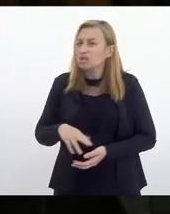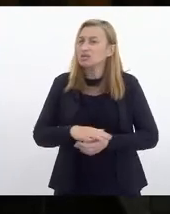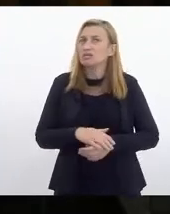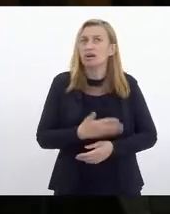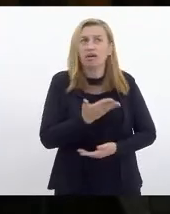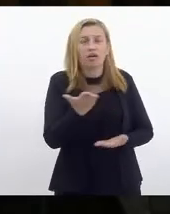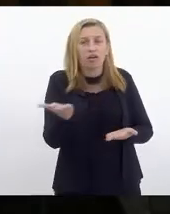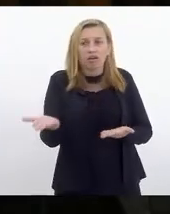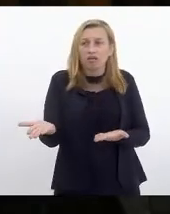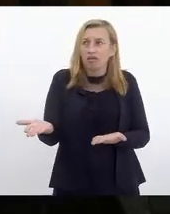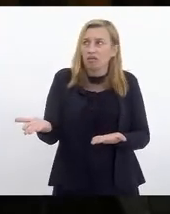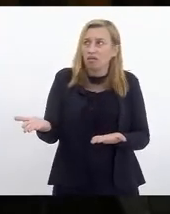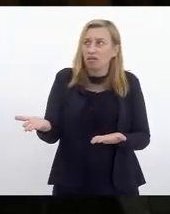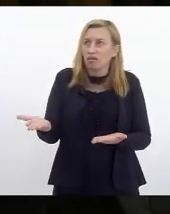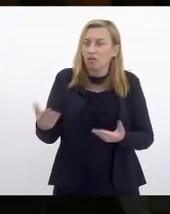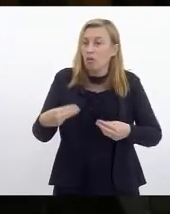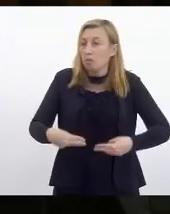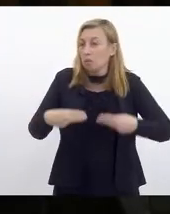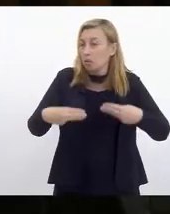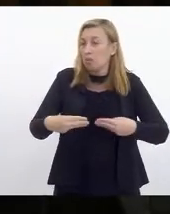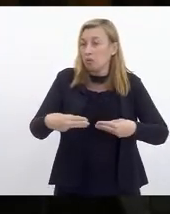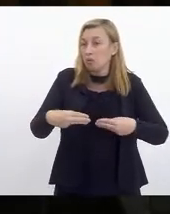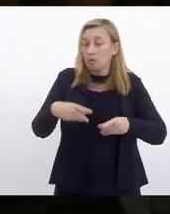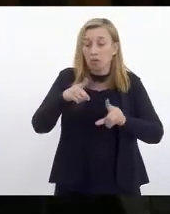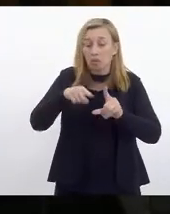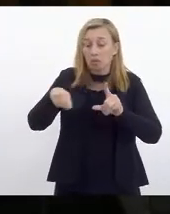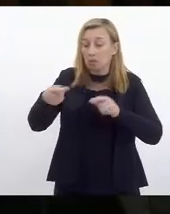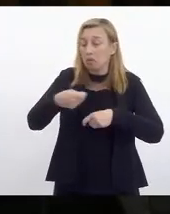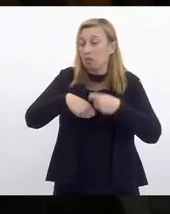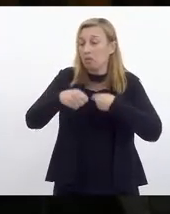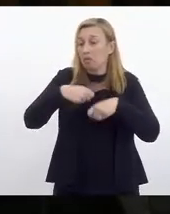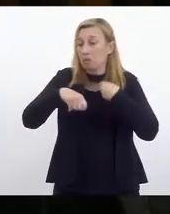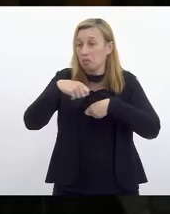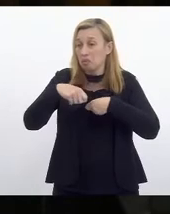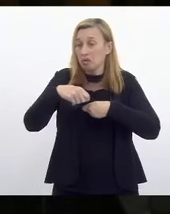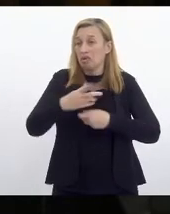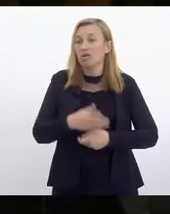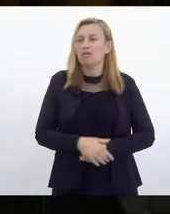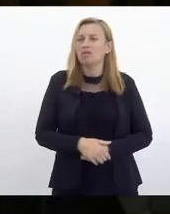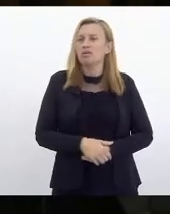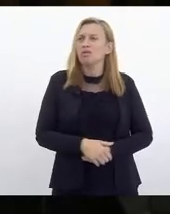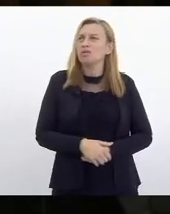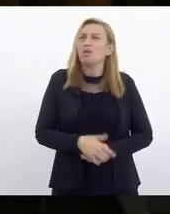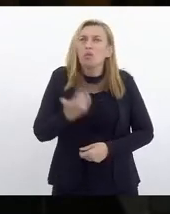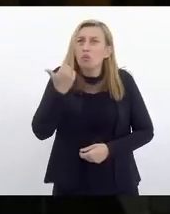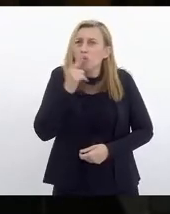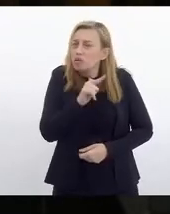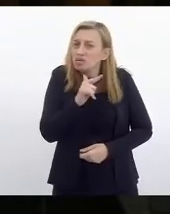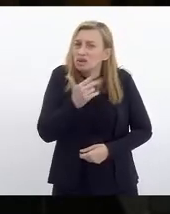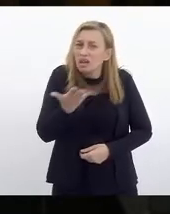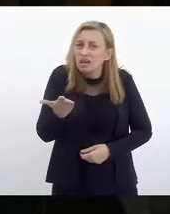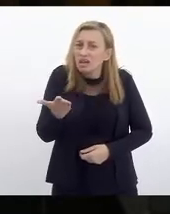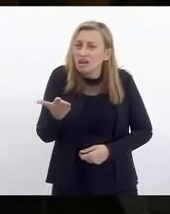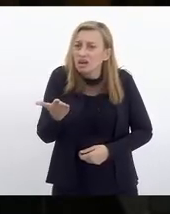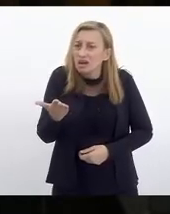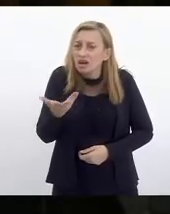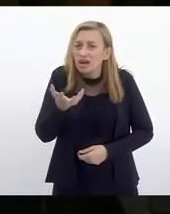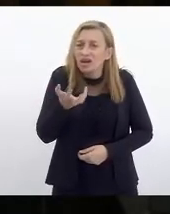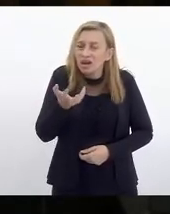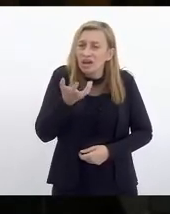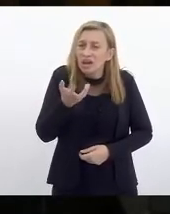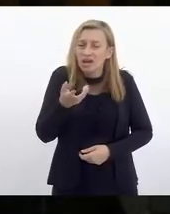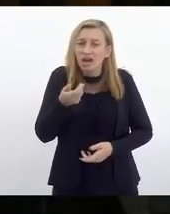esse ministro da deseconomia, ainda conseguem querer